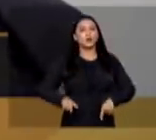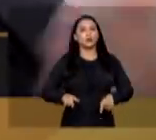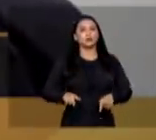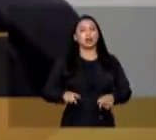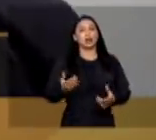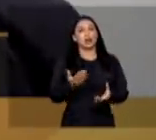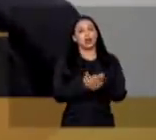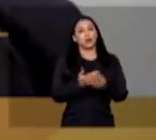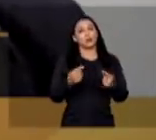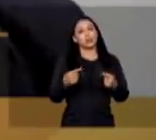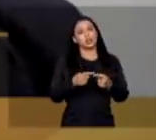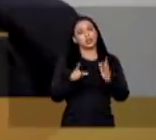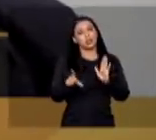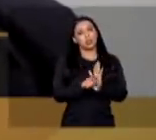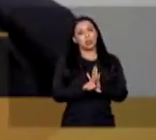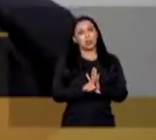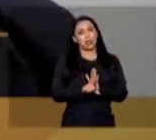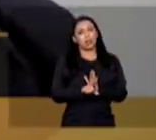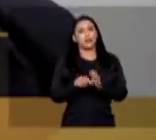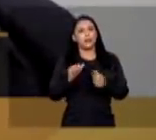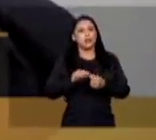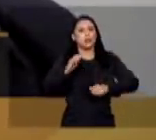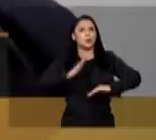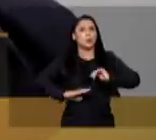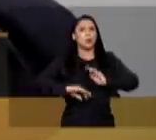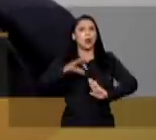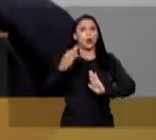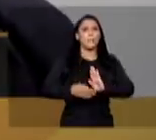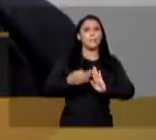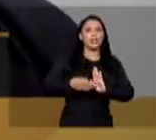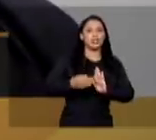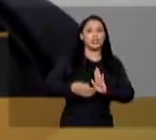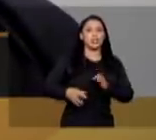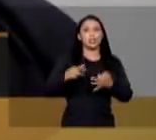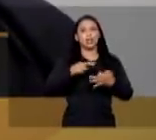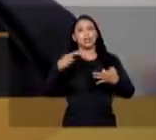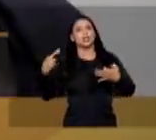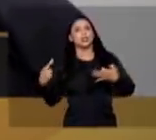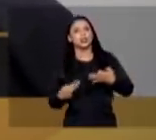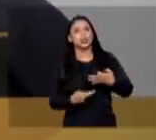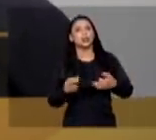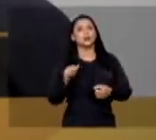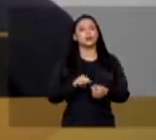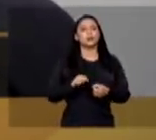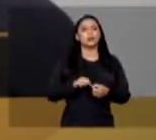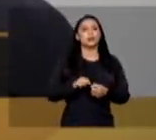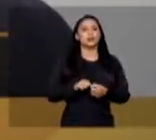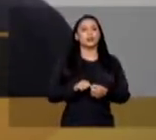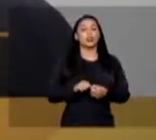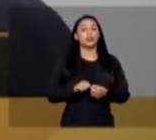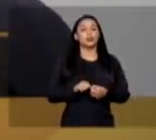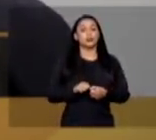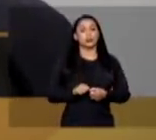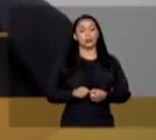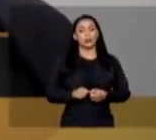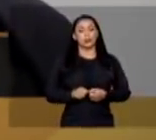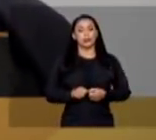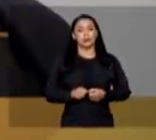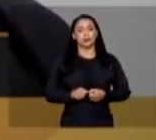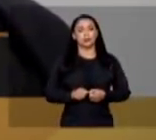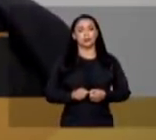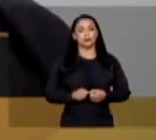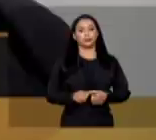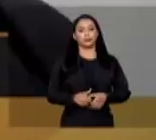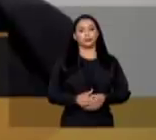legal e da criação de um sistema de competências e de recursos submetido ao mais